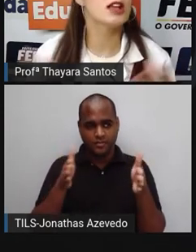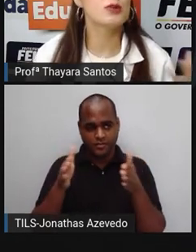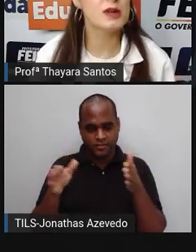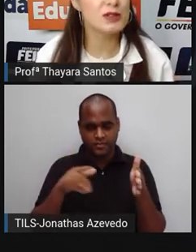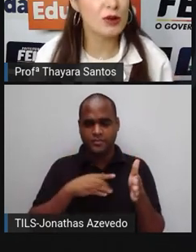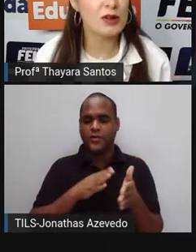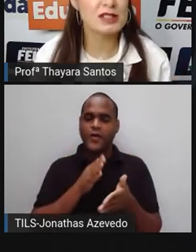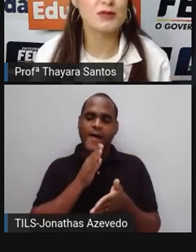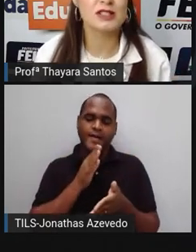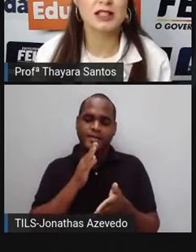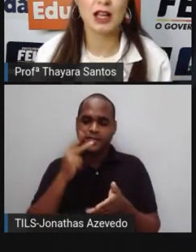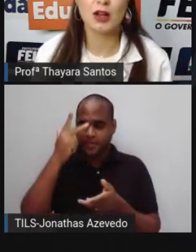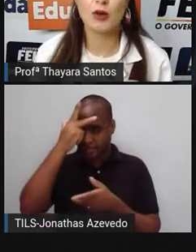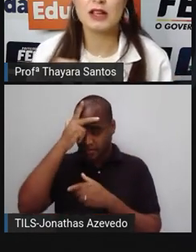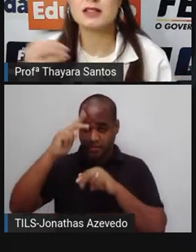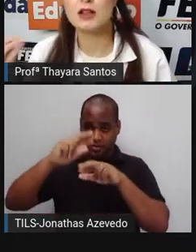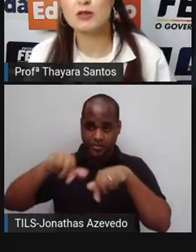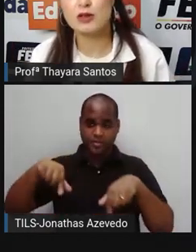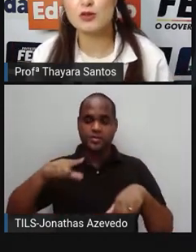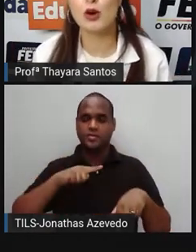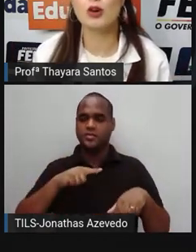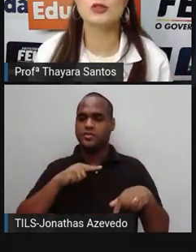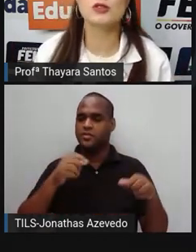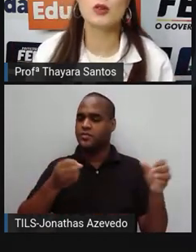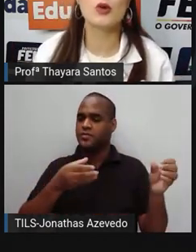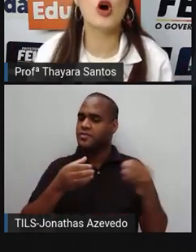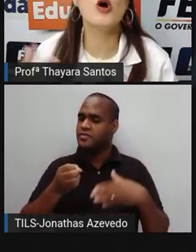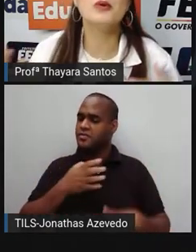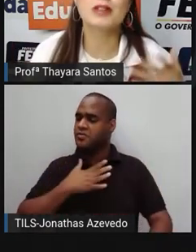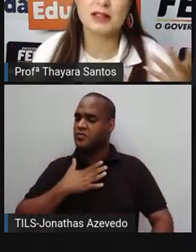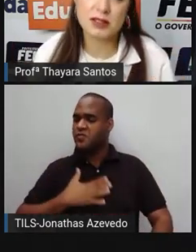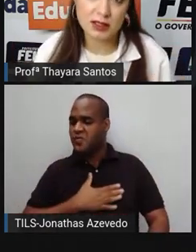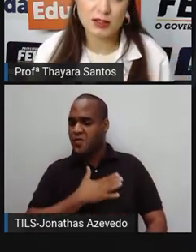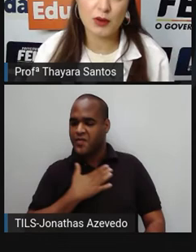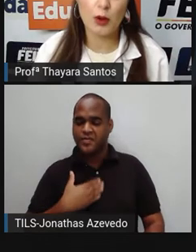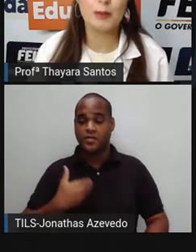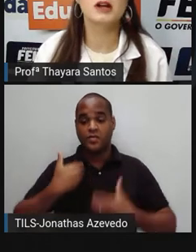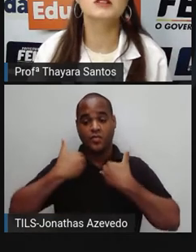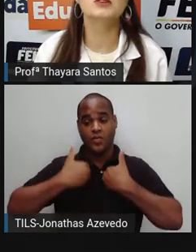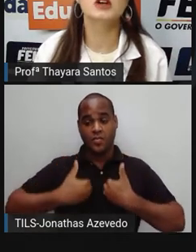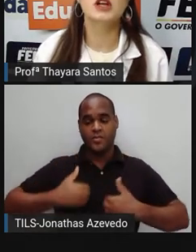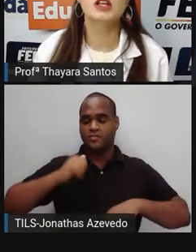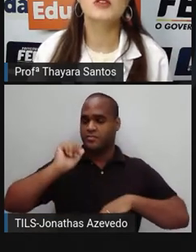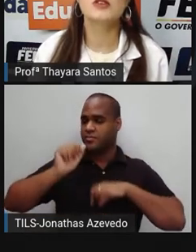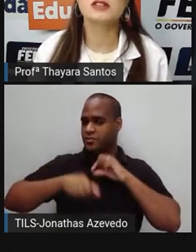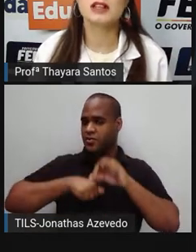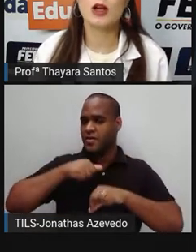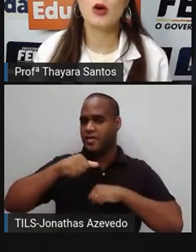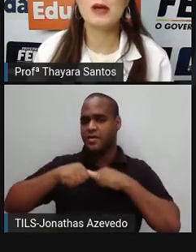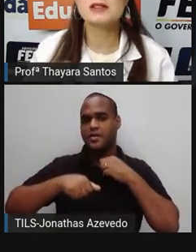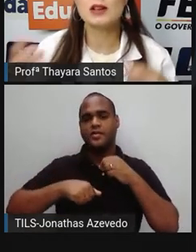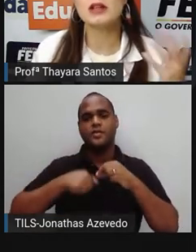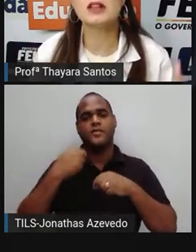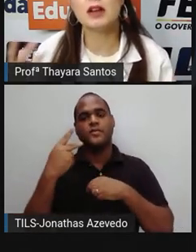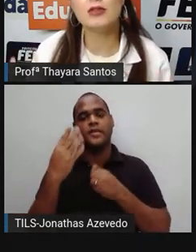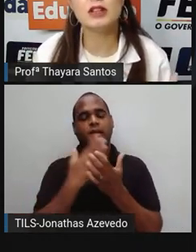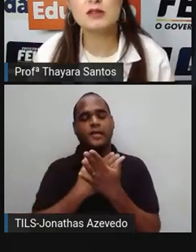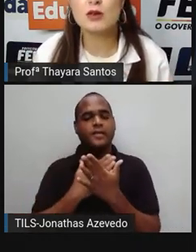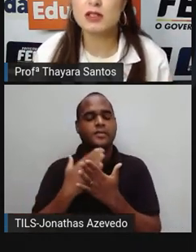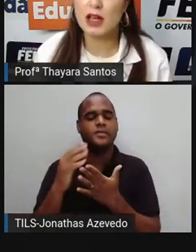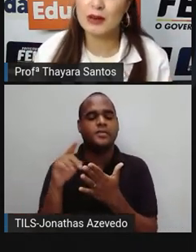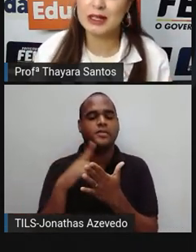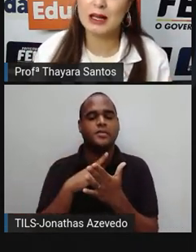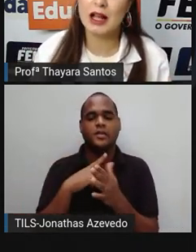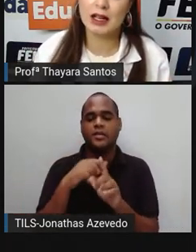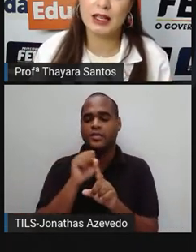conhecendo pessoas que você tá conhecendo seus gostos que o corpo tá se transformando que você tá começando a